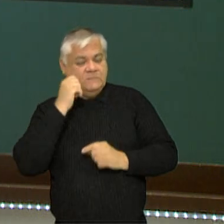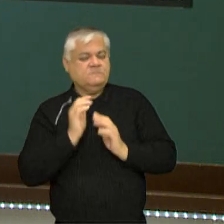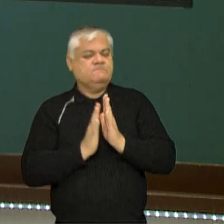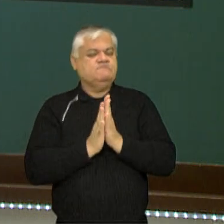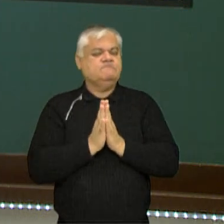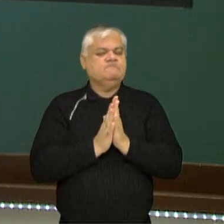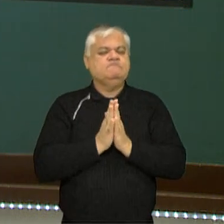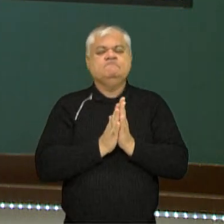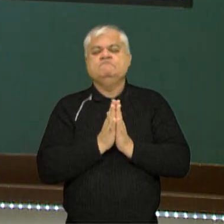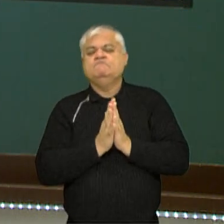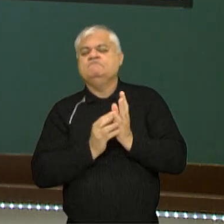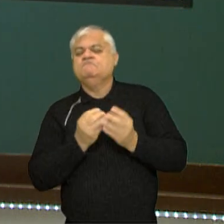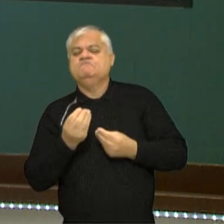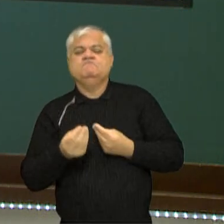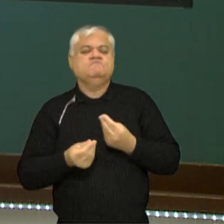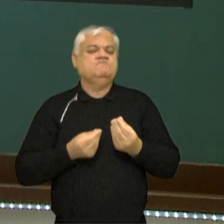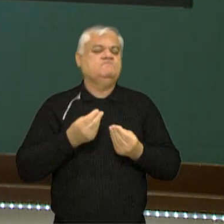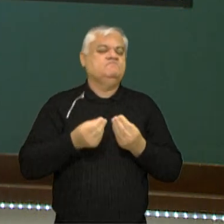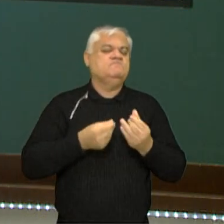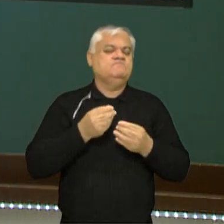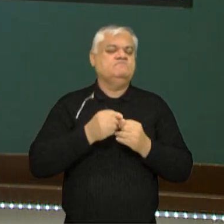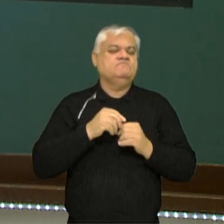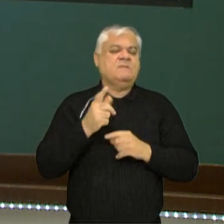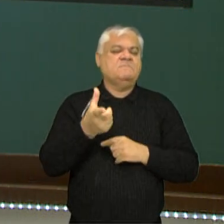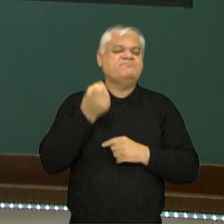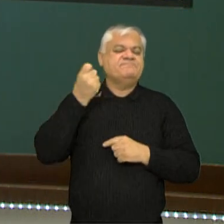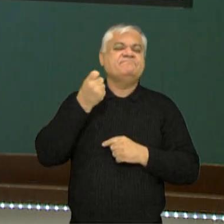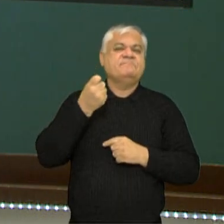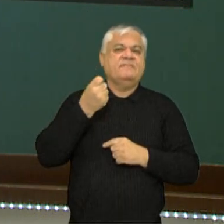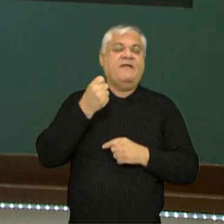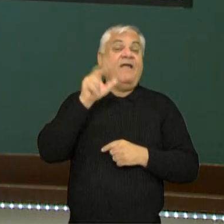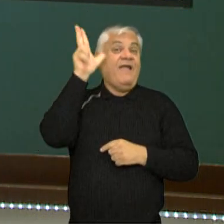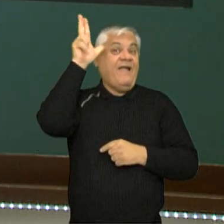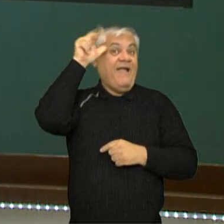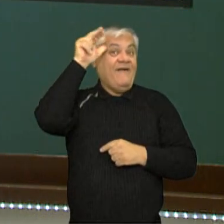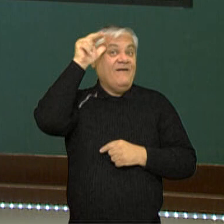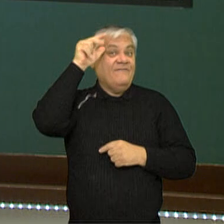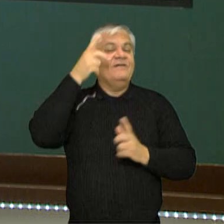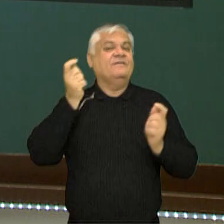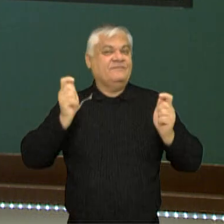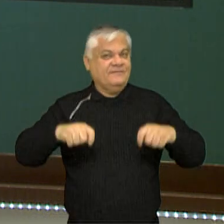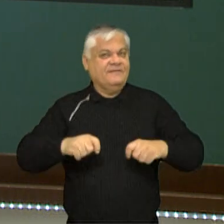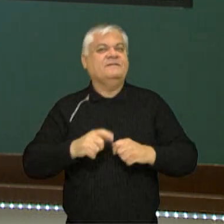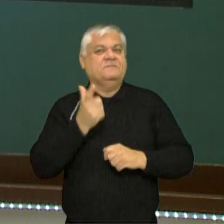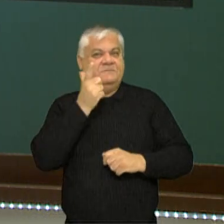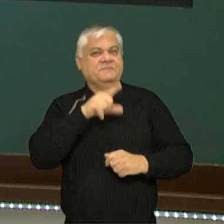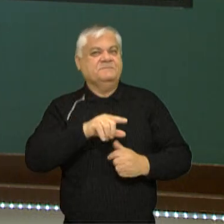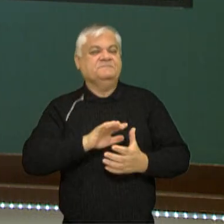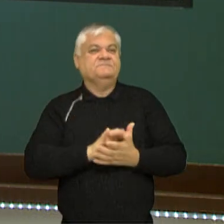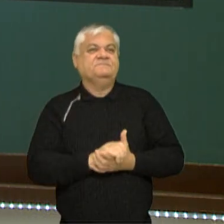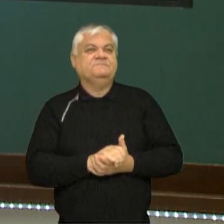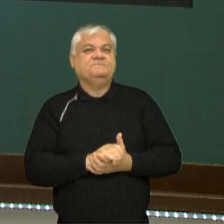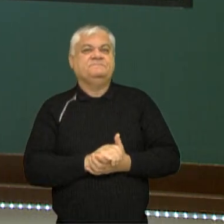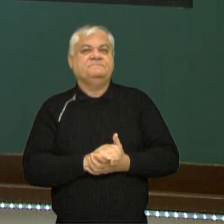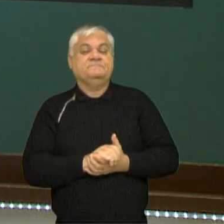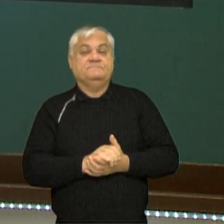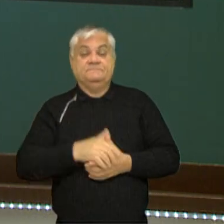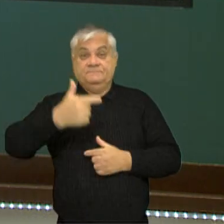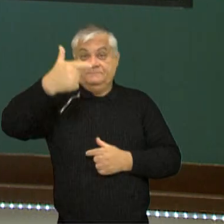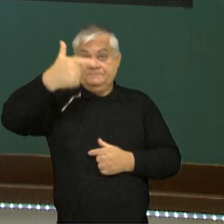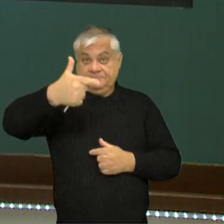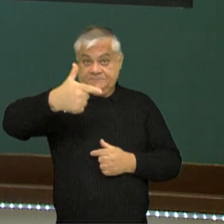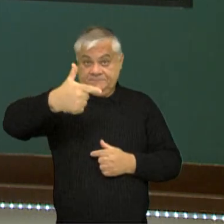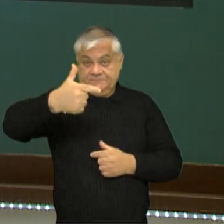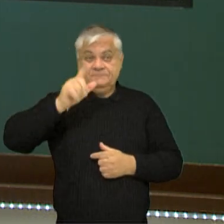situação dessa, é tentar capturar um dos cavalos para empatar a partida. Isso é o máximo que ele vai conseguir aqui, tá? Então a outra